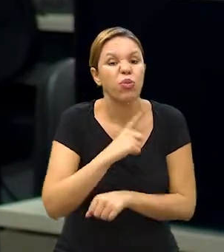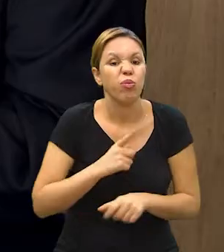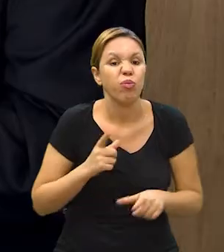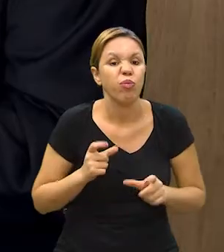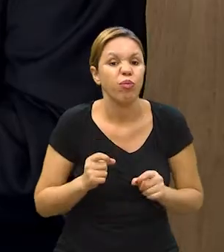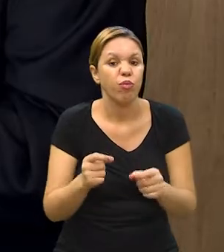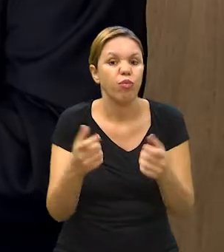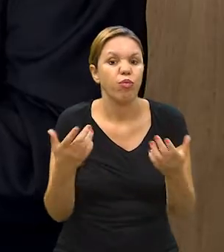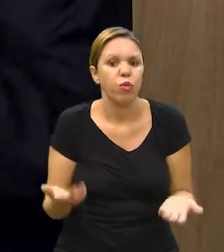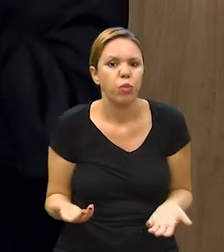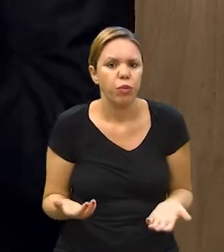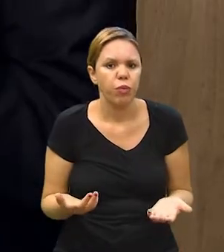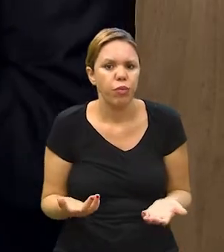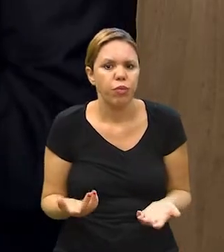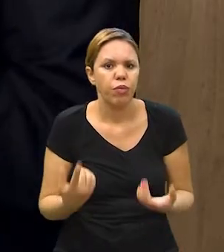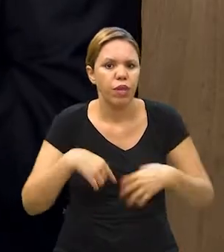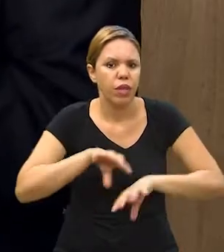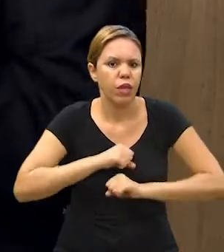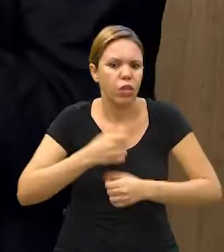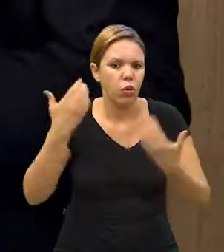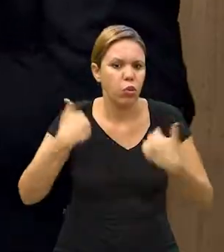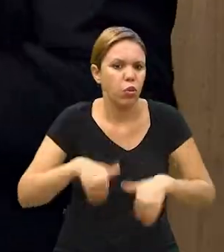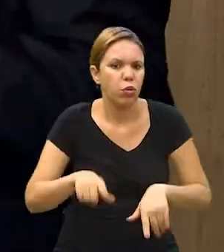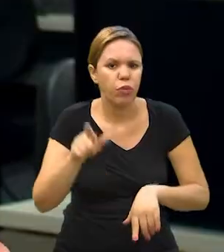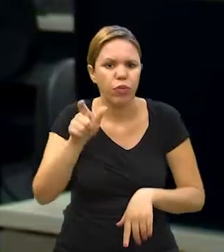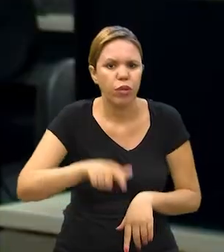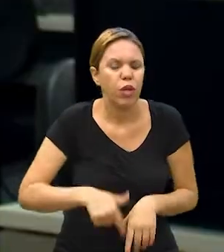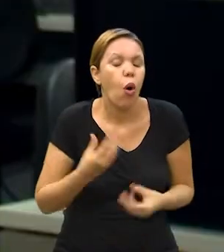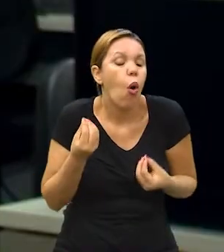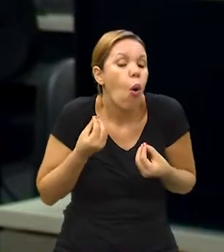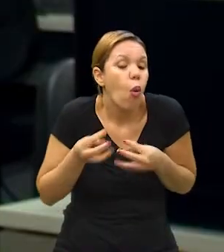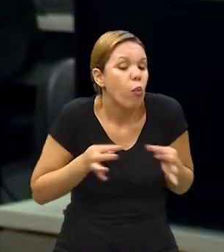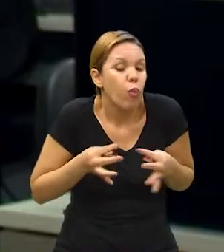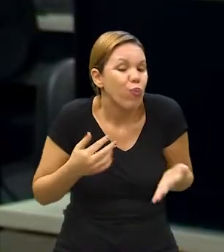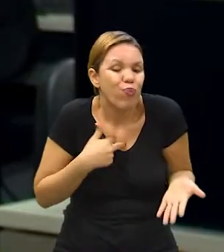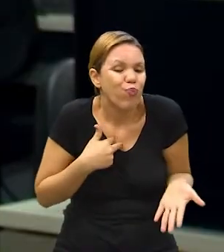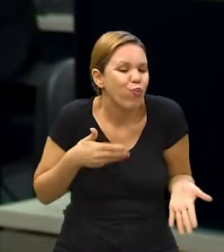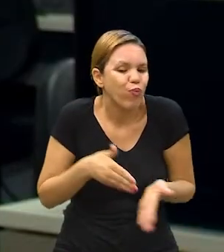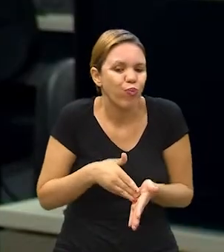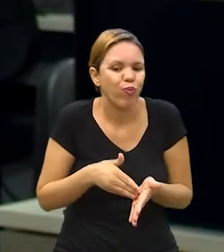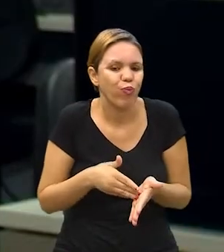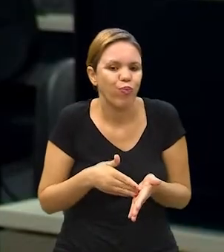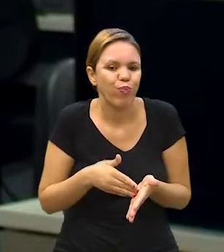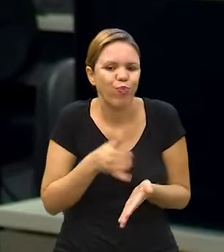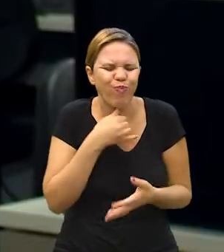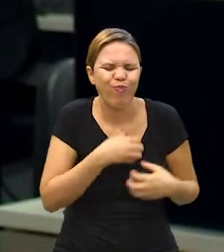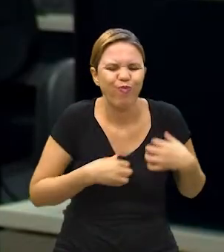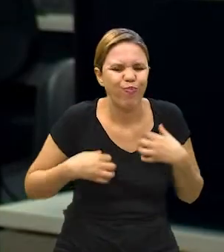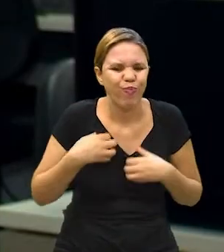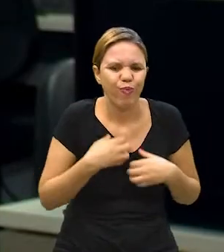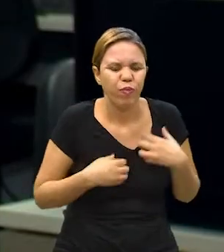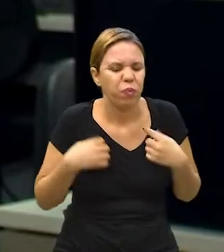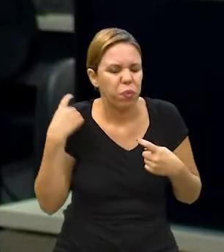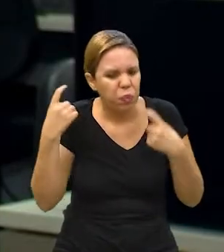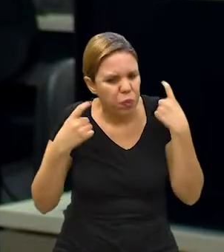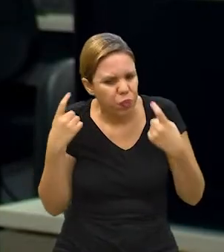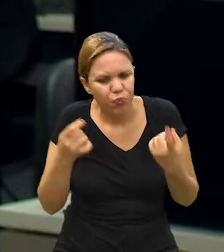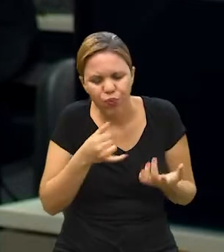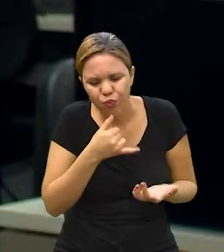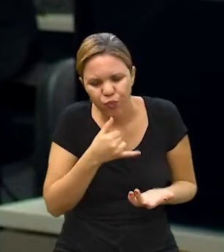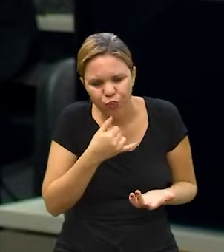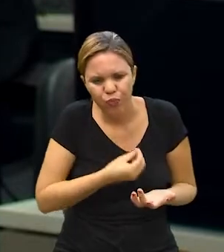câncer, está lá no teu corpo, e você não ter como tratar. Imagina que situação desesperadora. E essa situação,